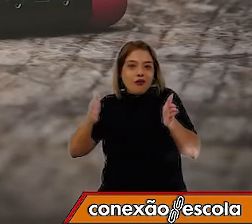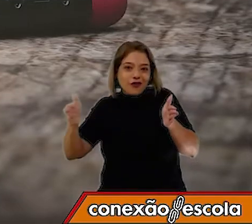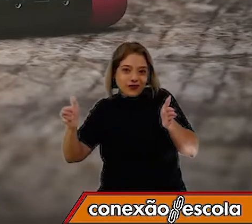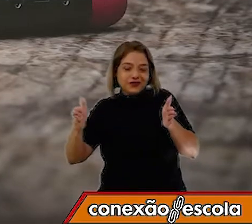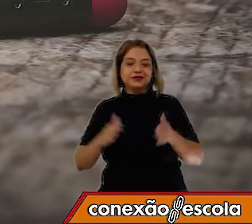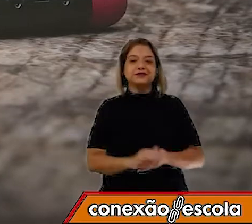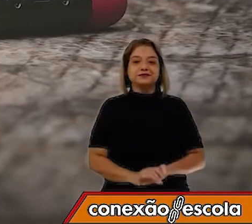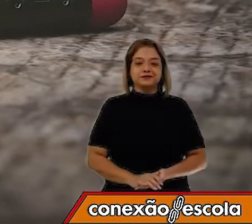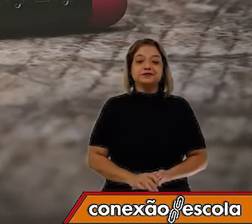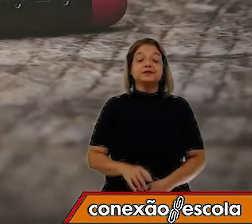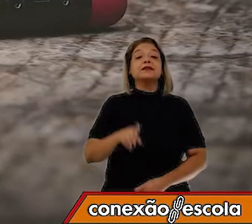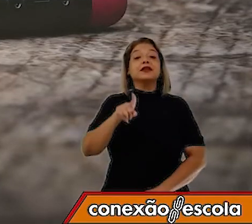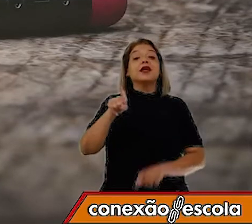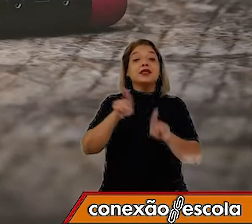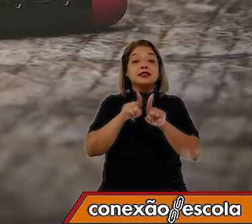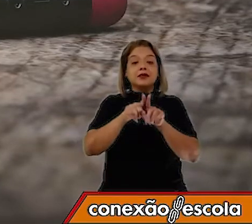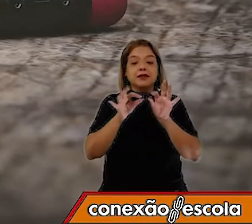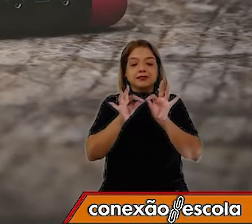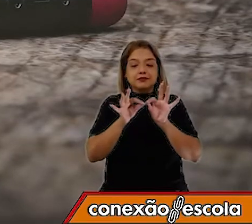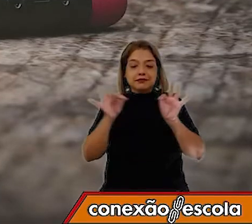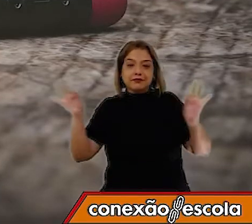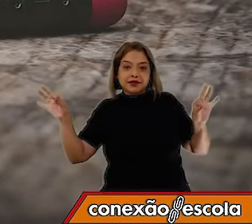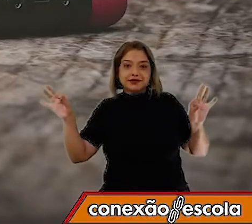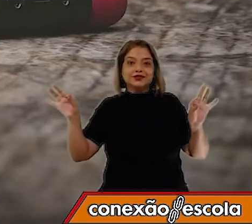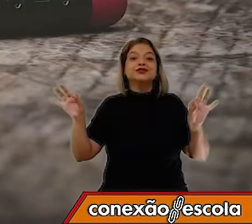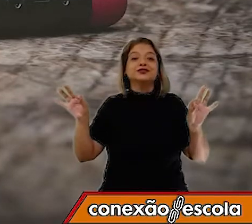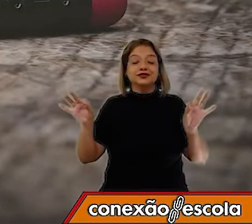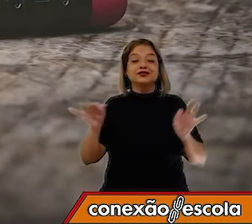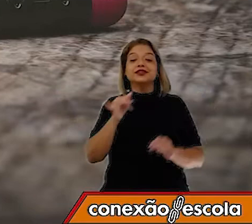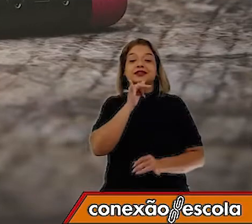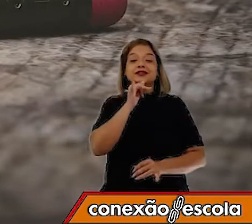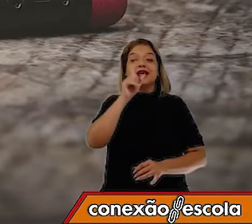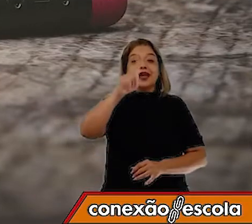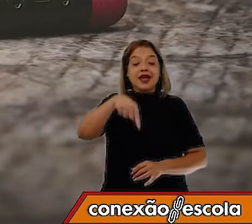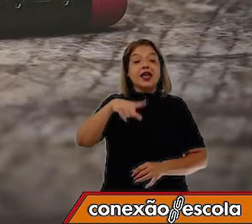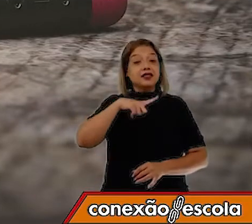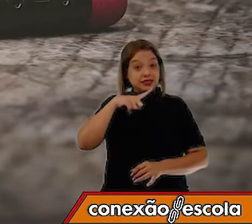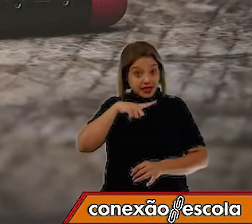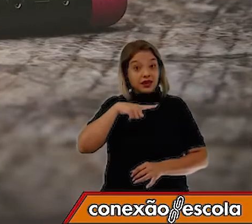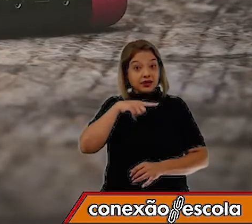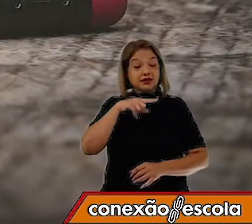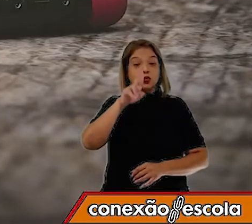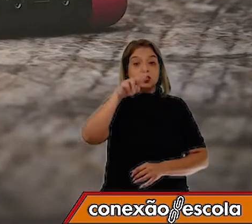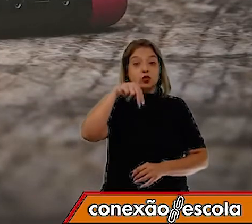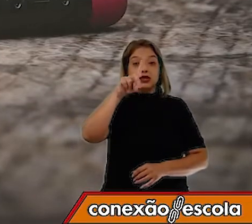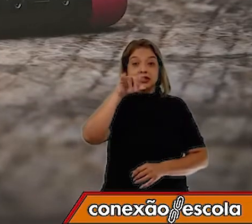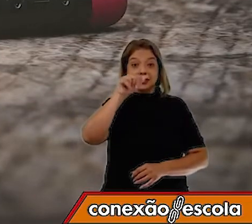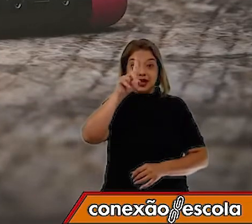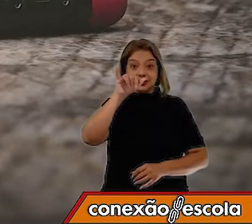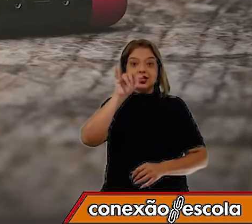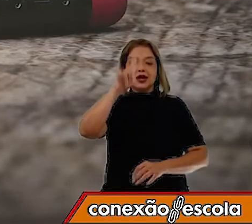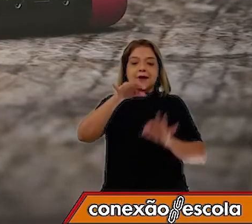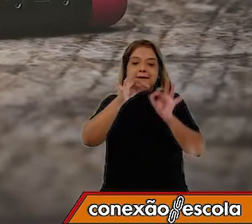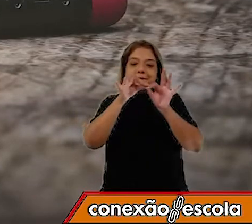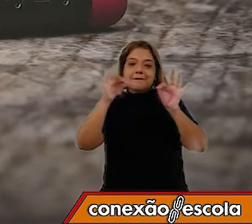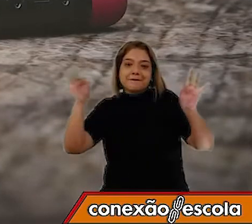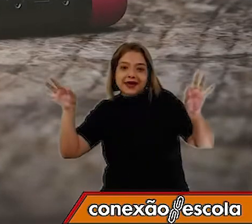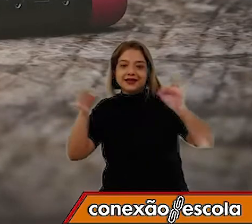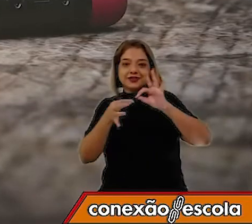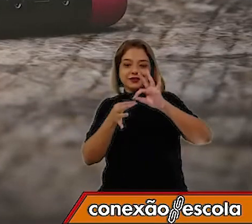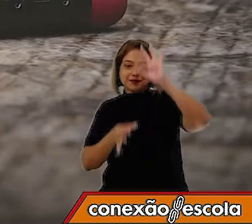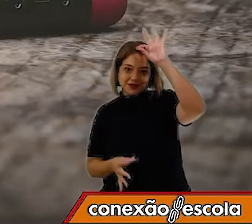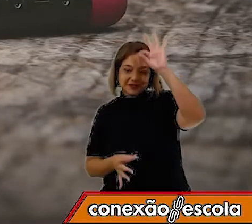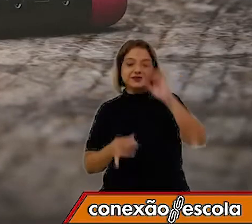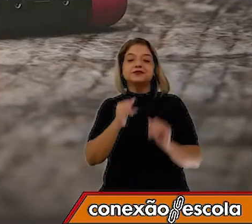pode ser medido. Nós temos as unidades de medida. Nesse exemplo aí, eu trouxe